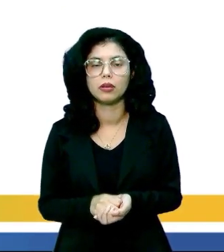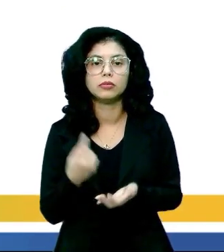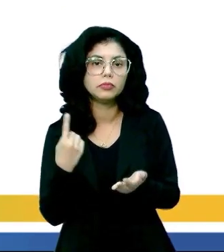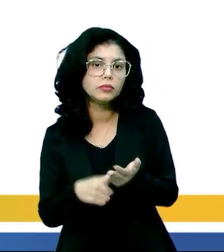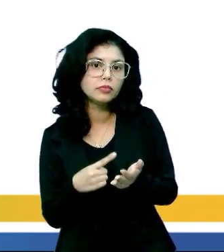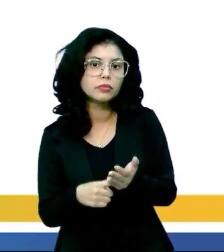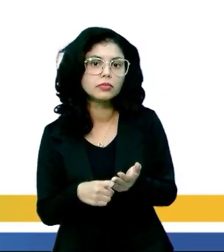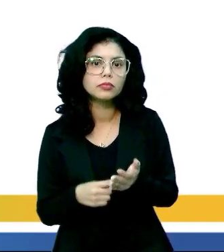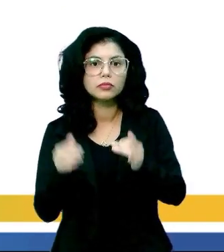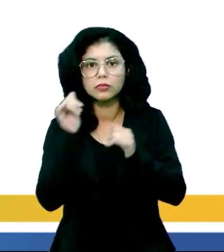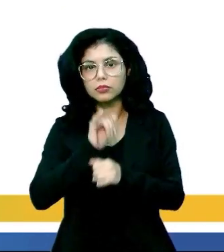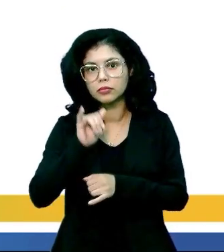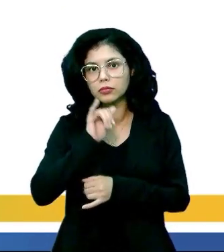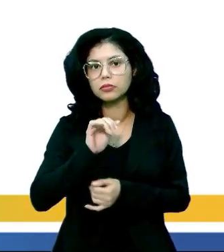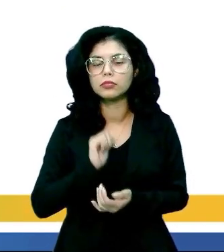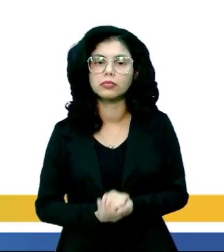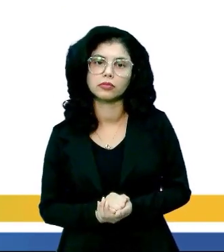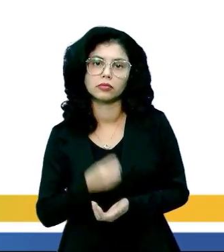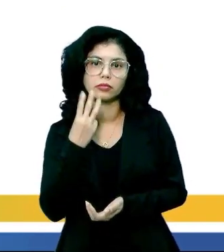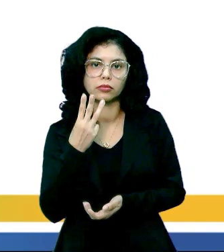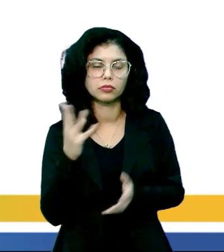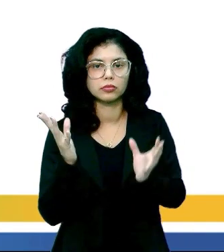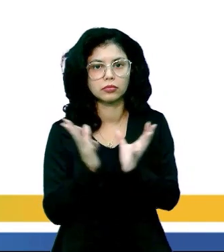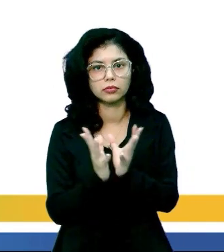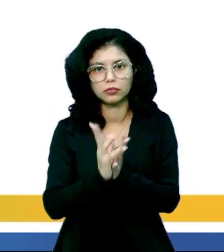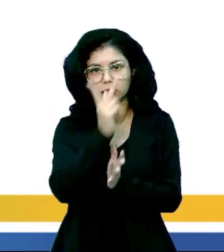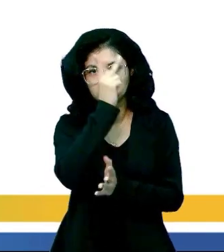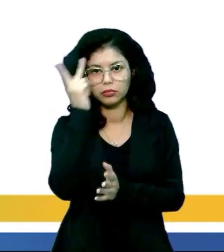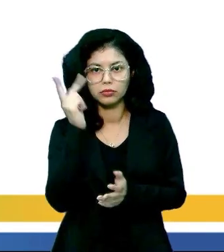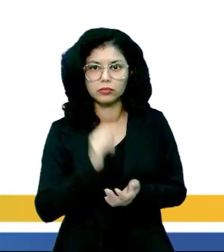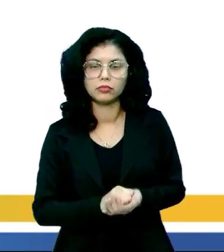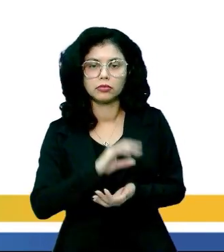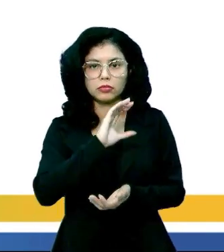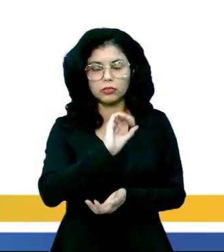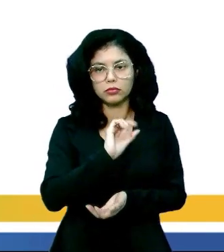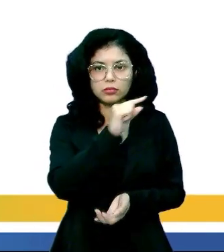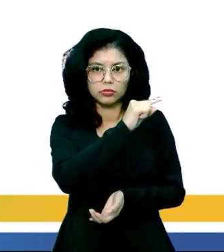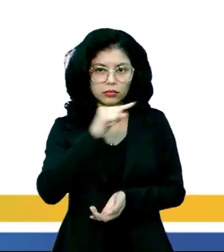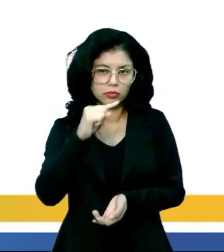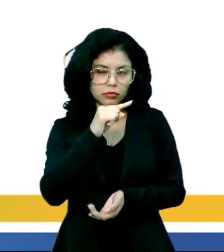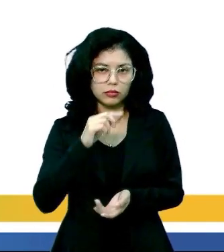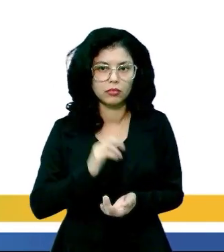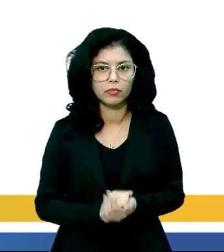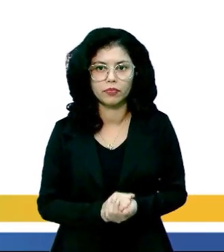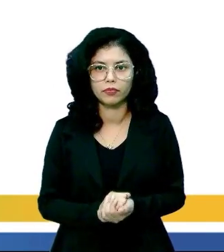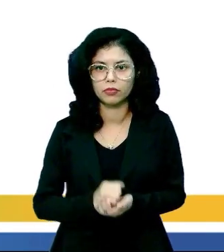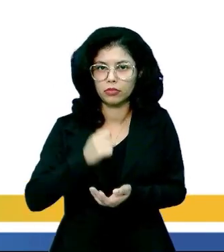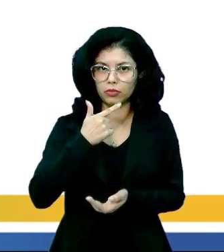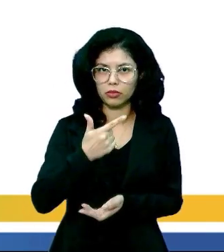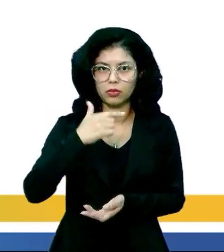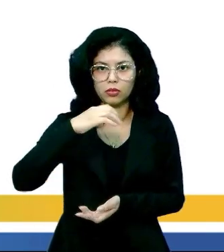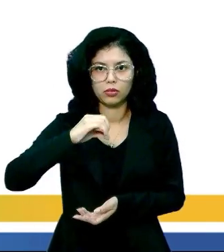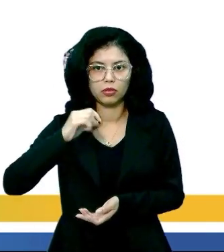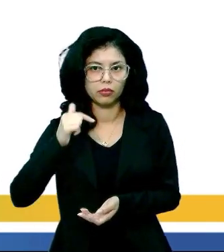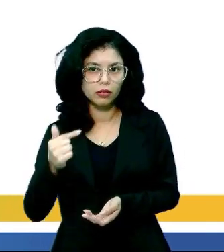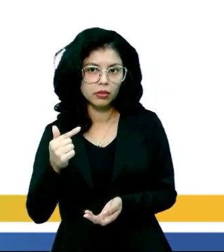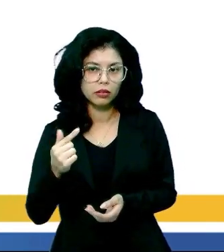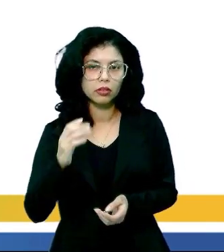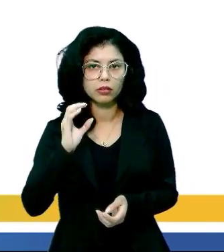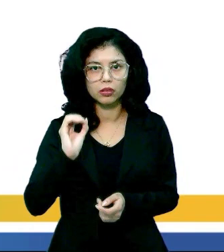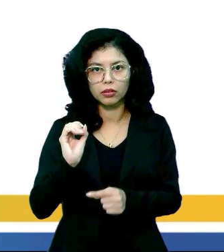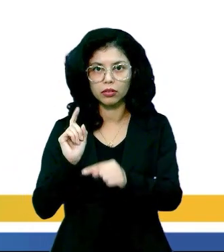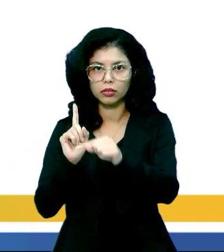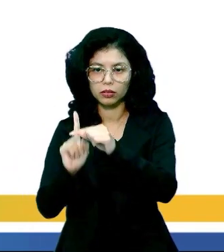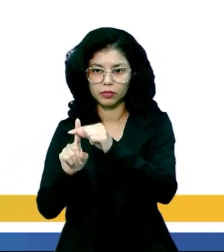De acordo com o enunciado, 3 pessoas do grupo são O negativos e